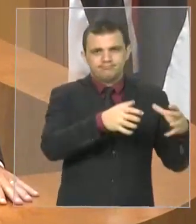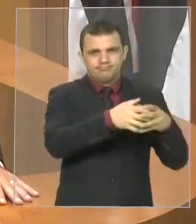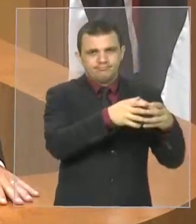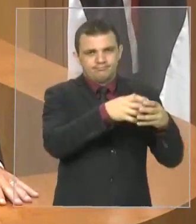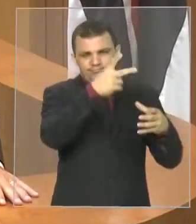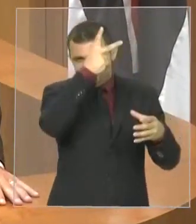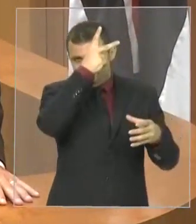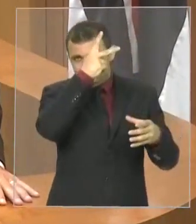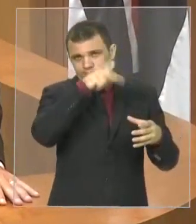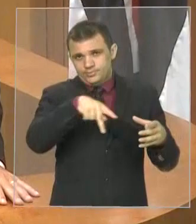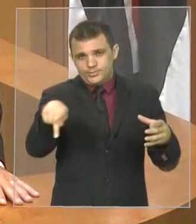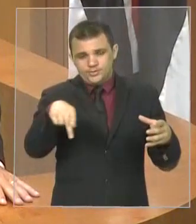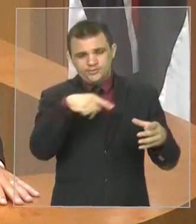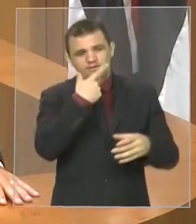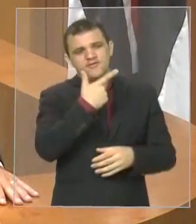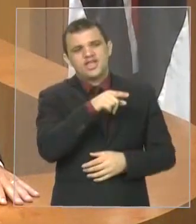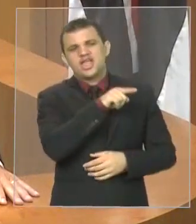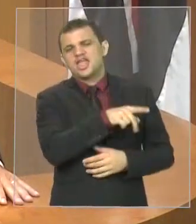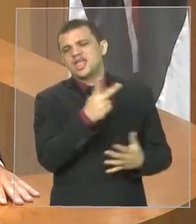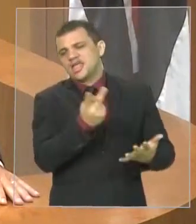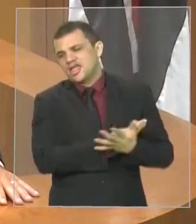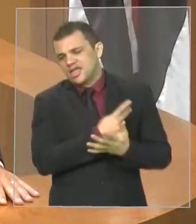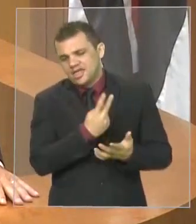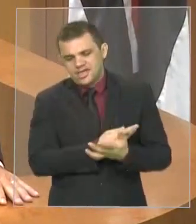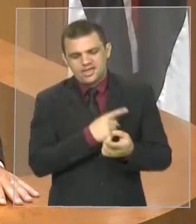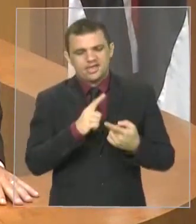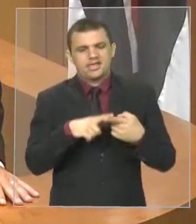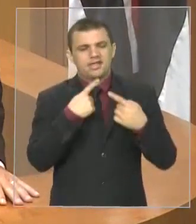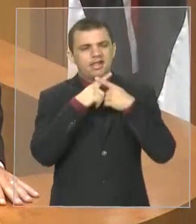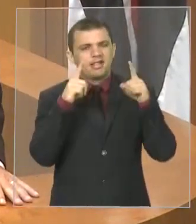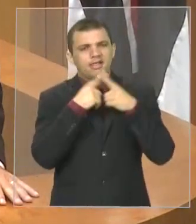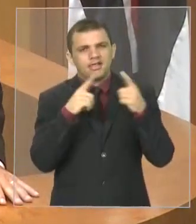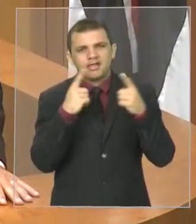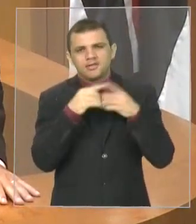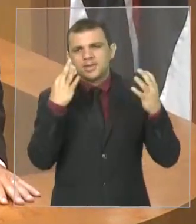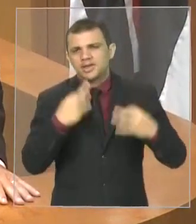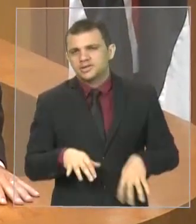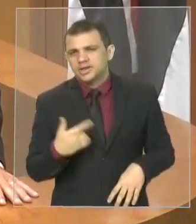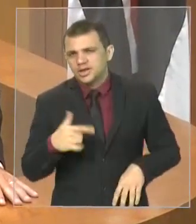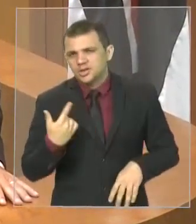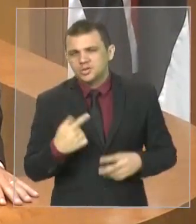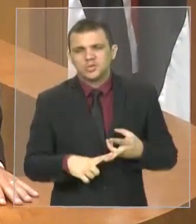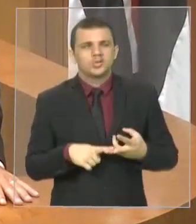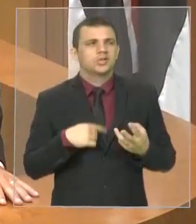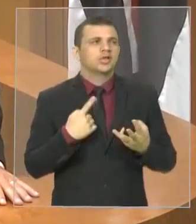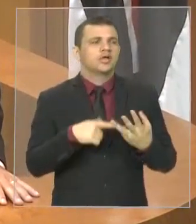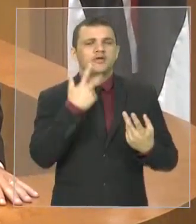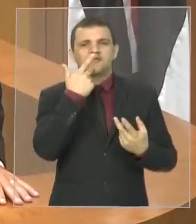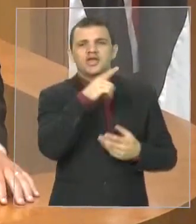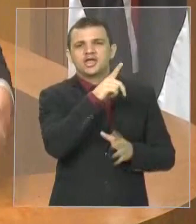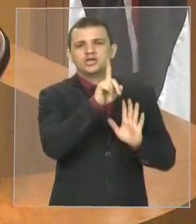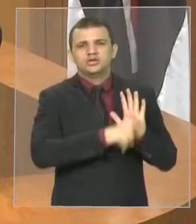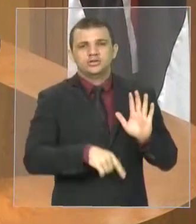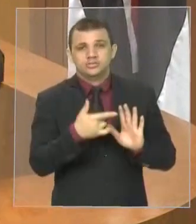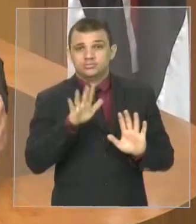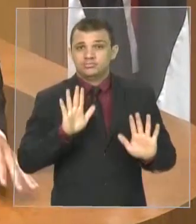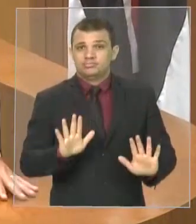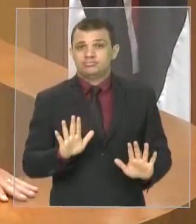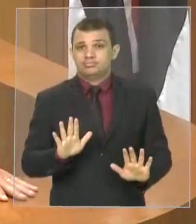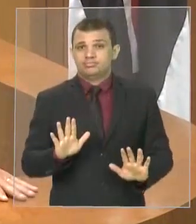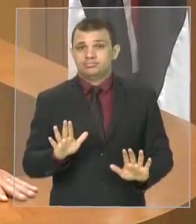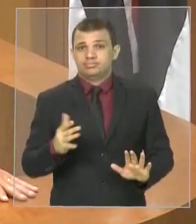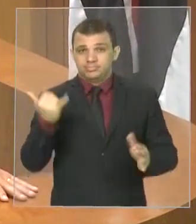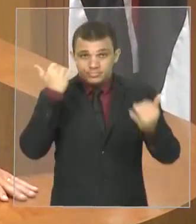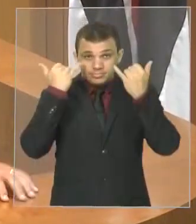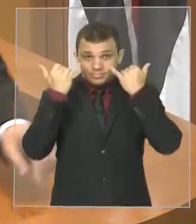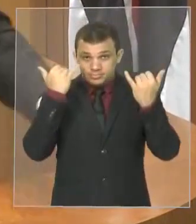fossem reivindicações injustas, como se fossem reivindicações que eles não tivessem o direito de fazer. A informação que me